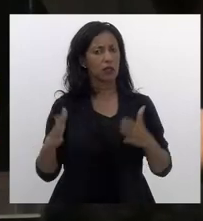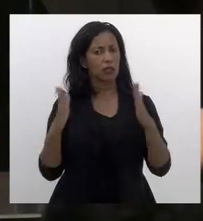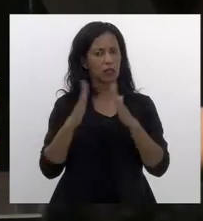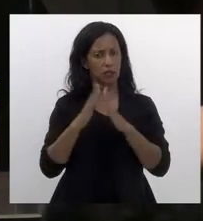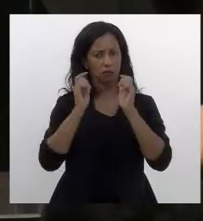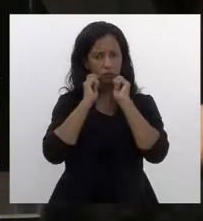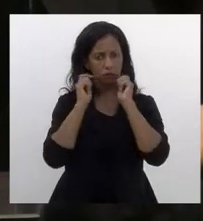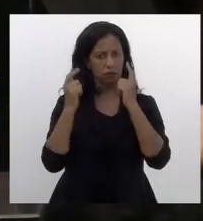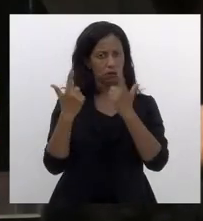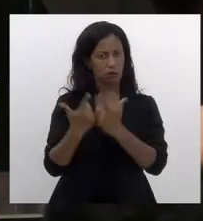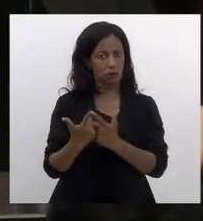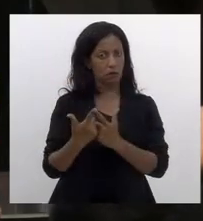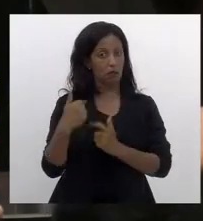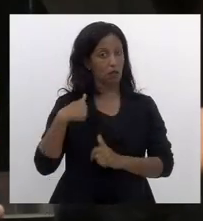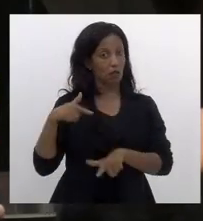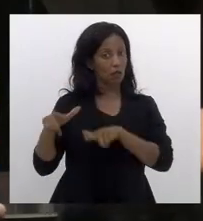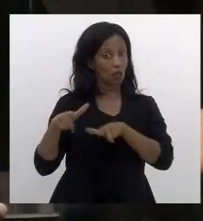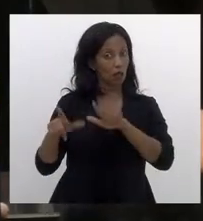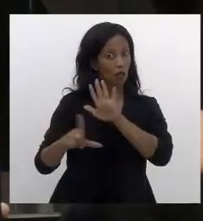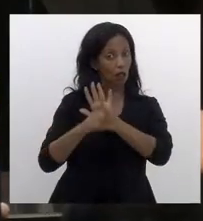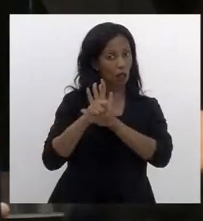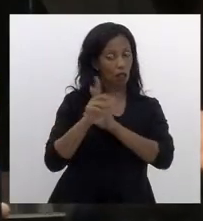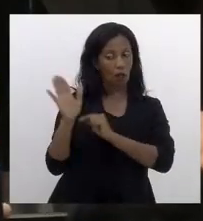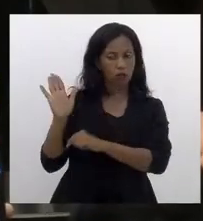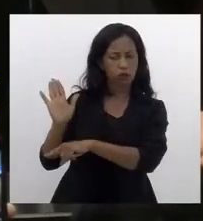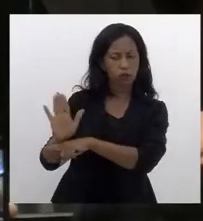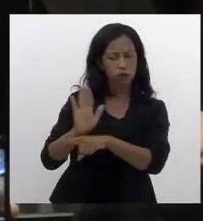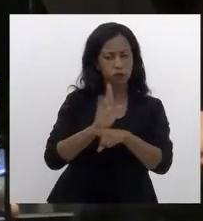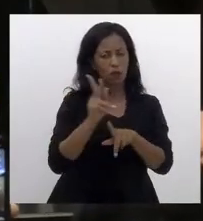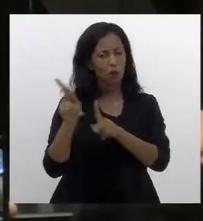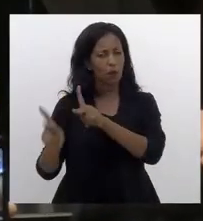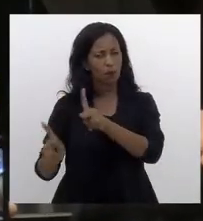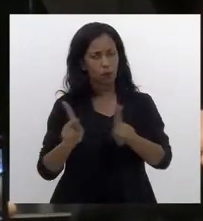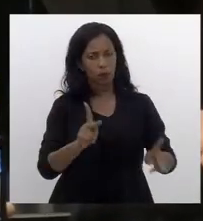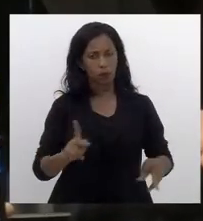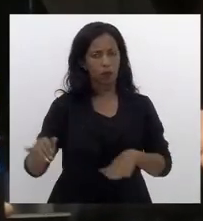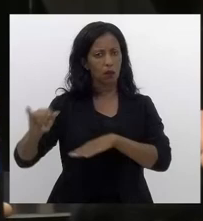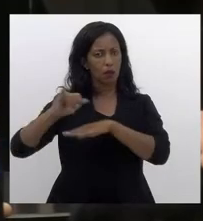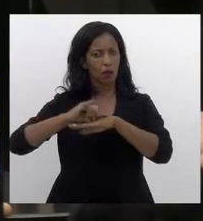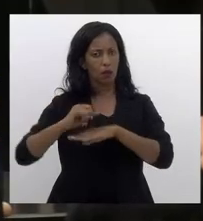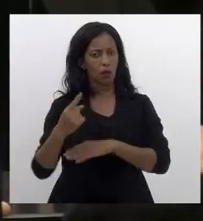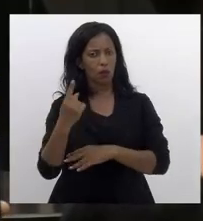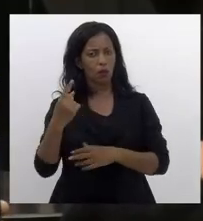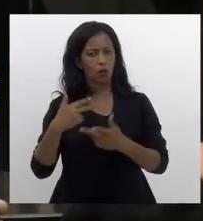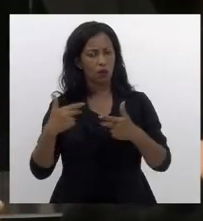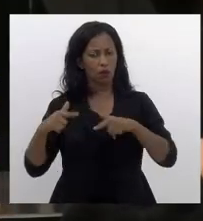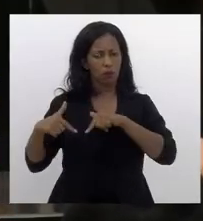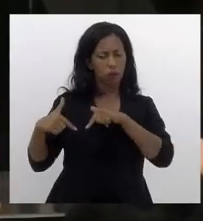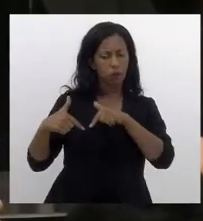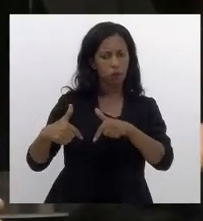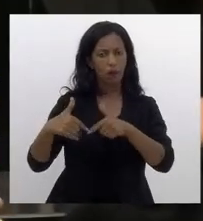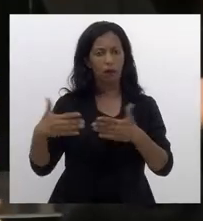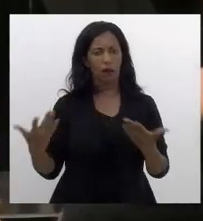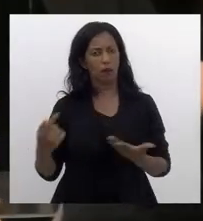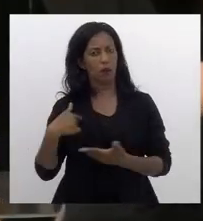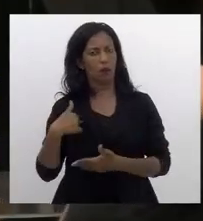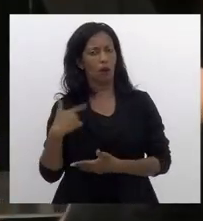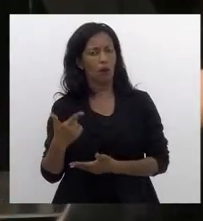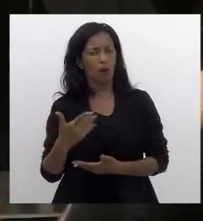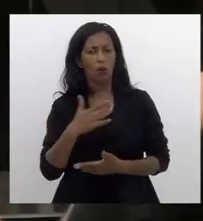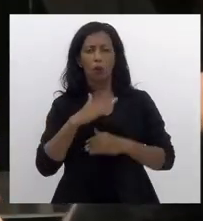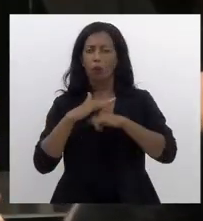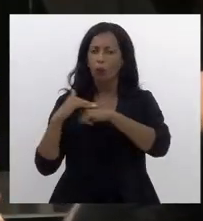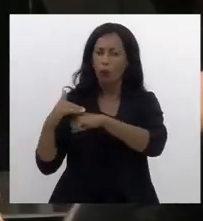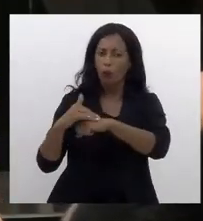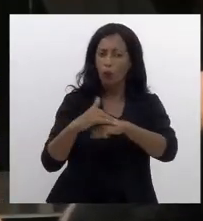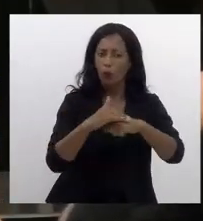Assembleia Legislativa, legislando em prol de toda a população fluminense, uma das minhas atuações, na qual eu faço com muito